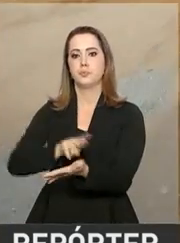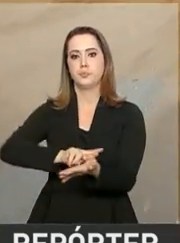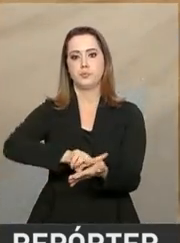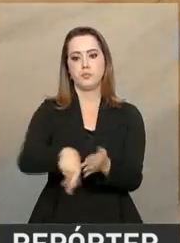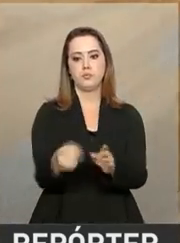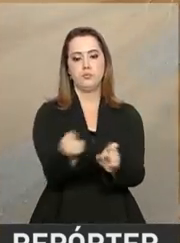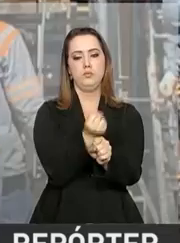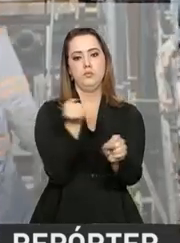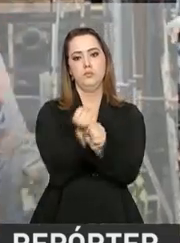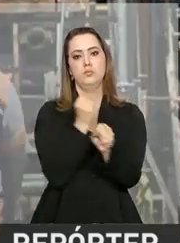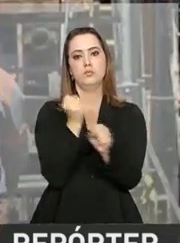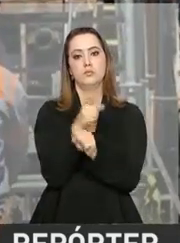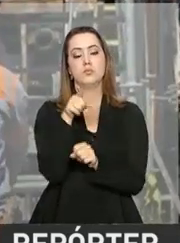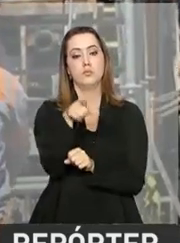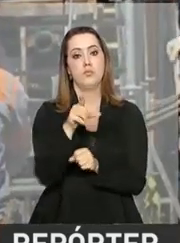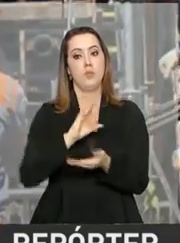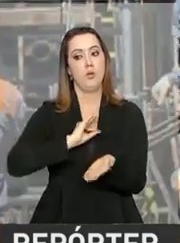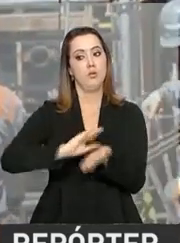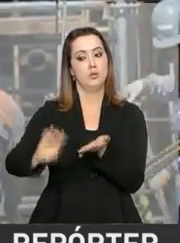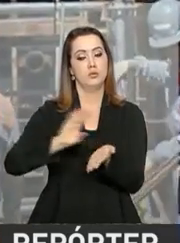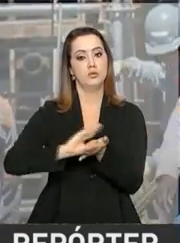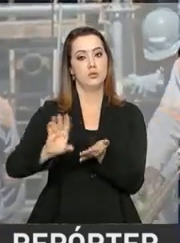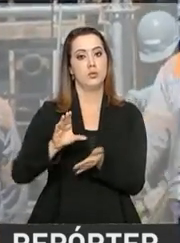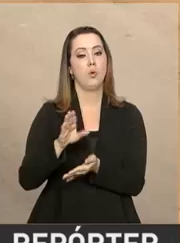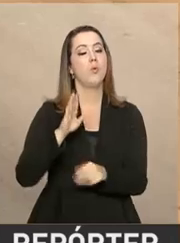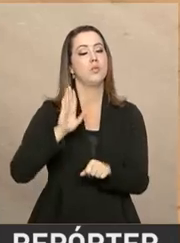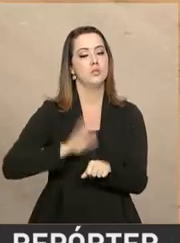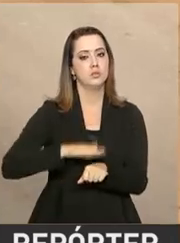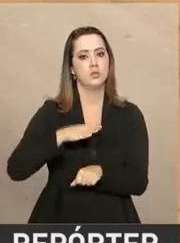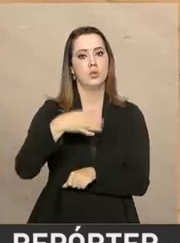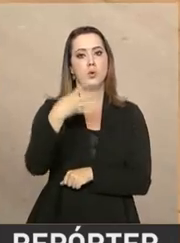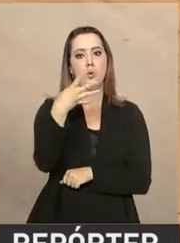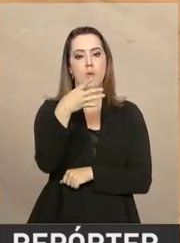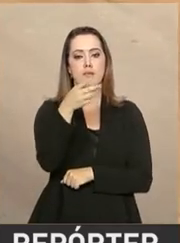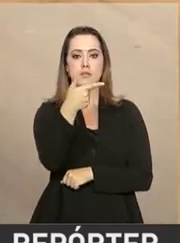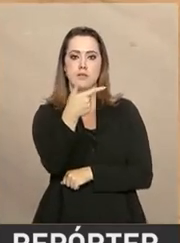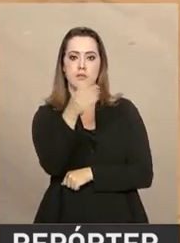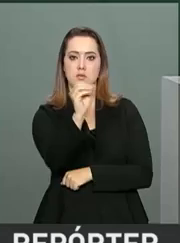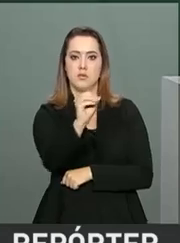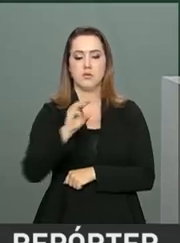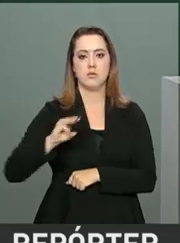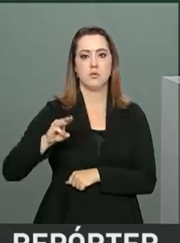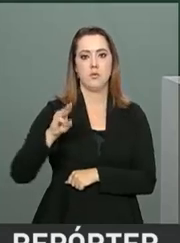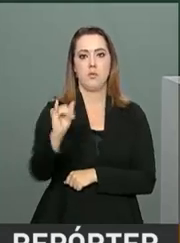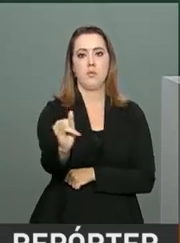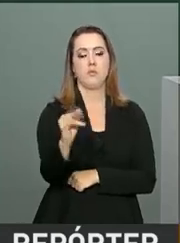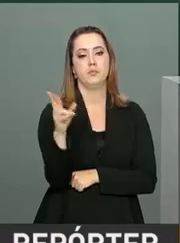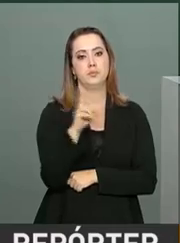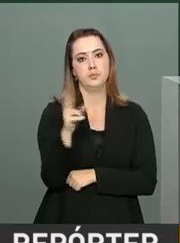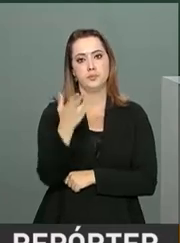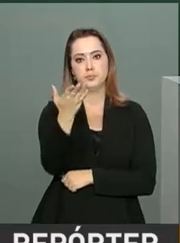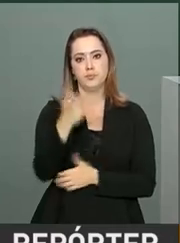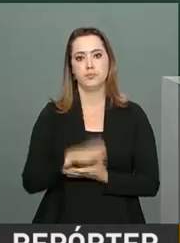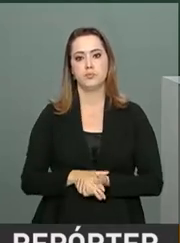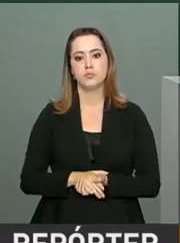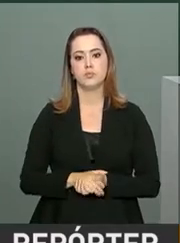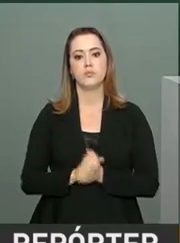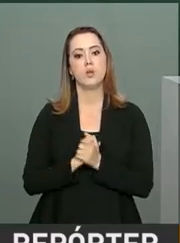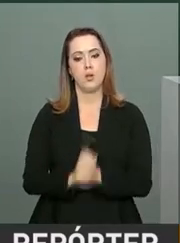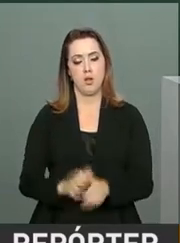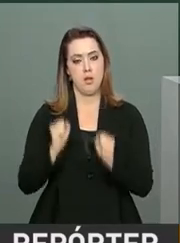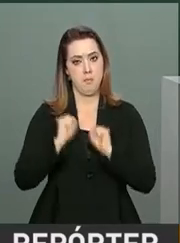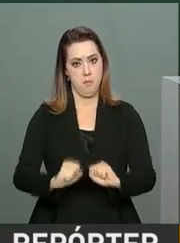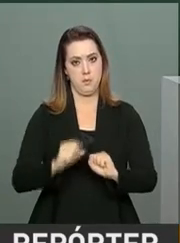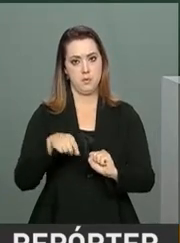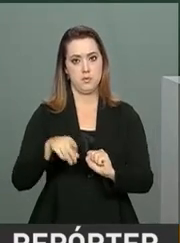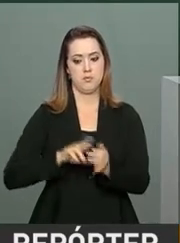de infraestrutura. Um investimento que já soma 420 bilhões de reais. Ele garante grande parte